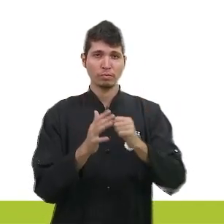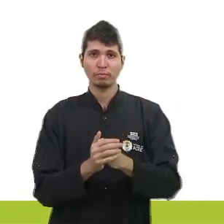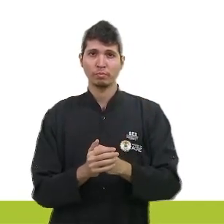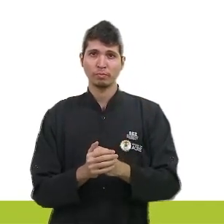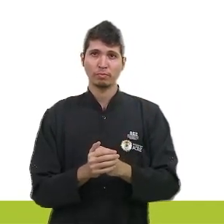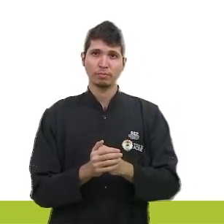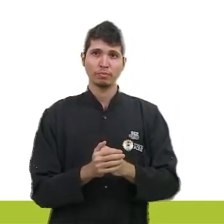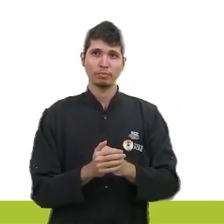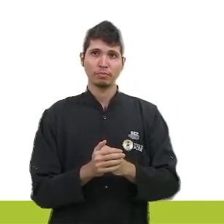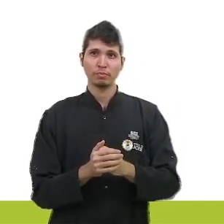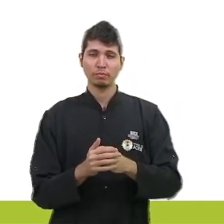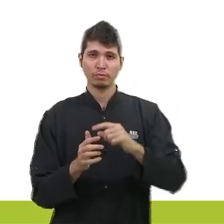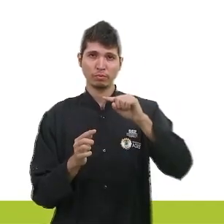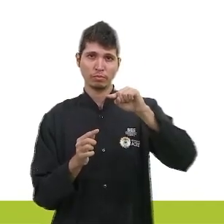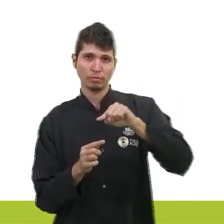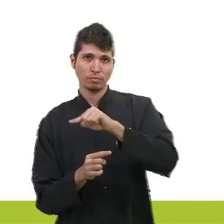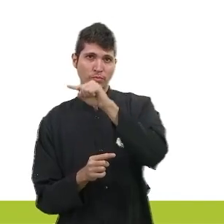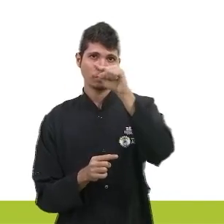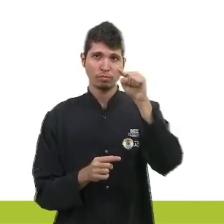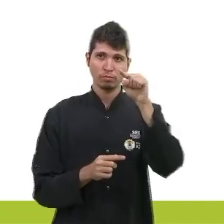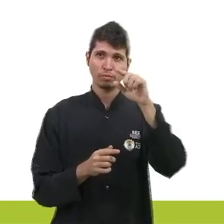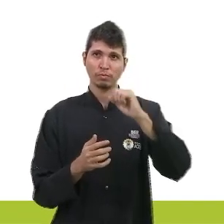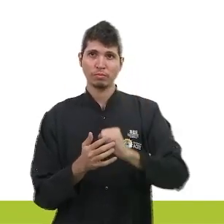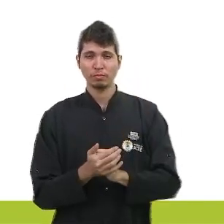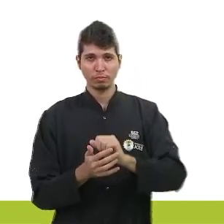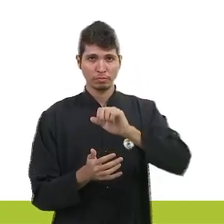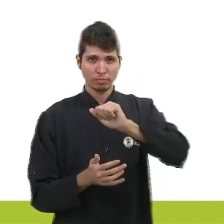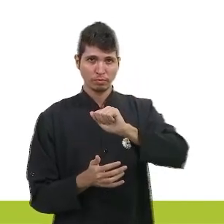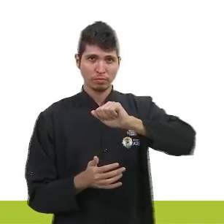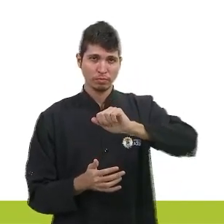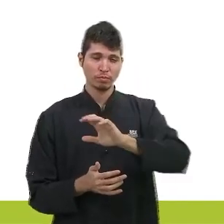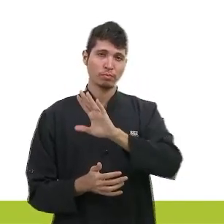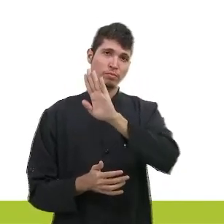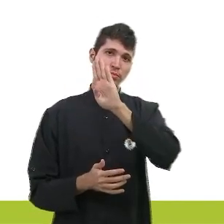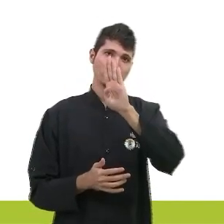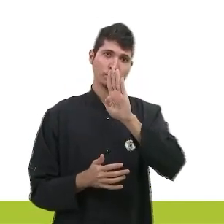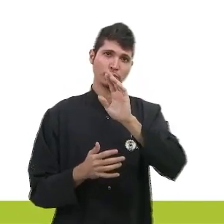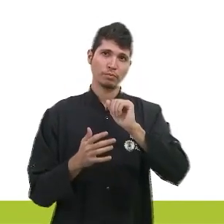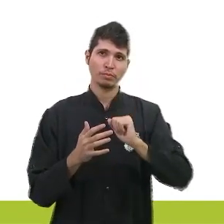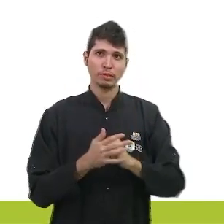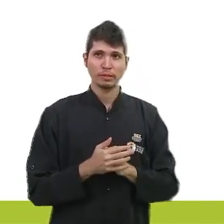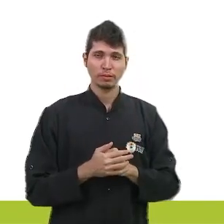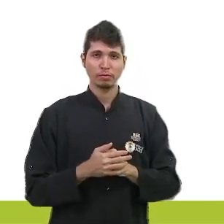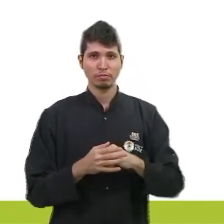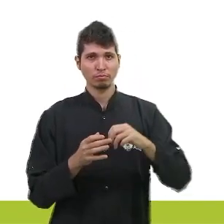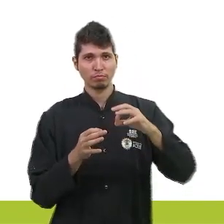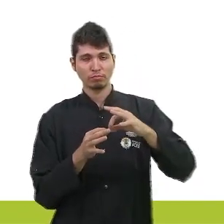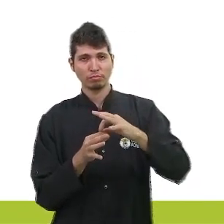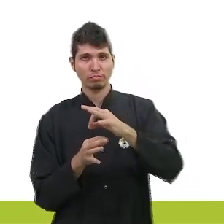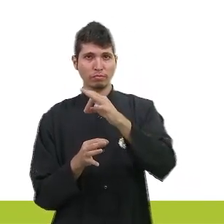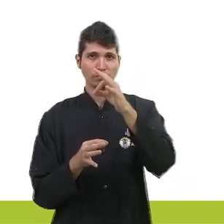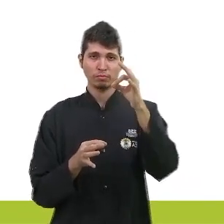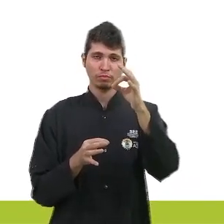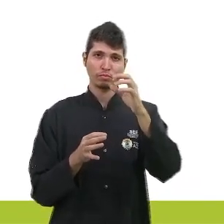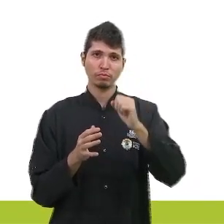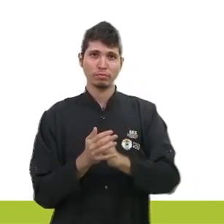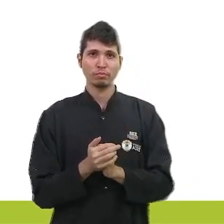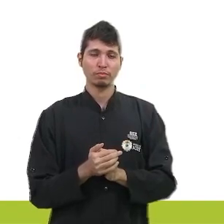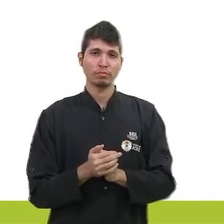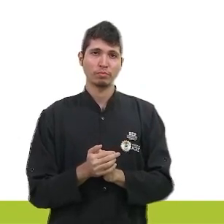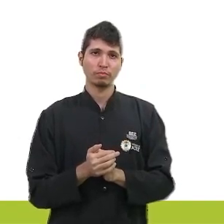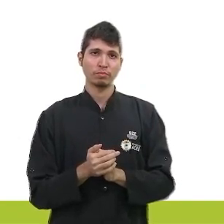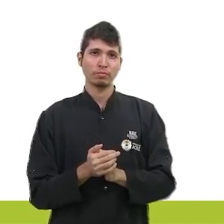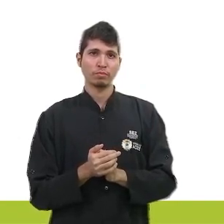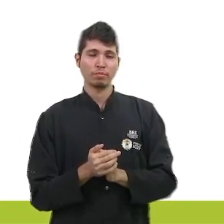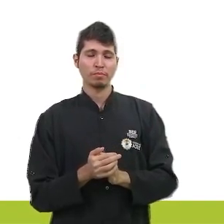arco AB. Diga que esse arco AB mede alfa graus, ou alfa radianos.